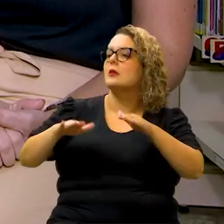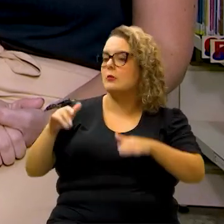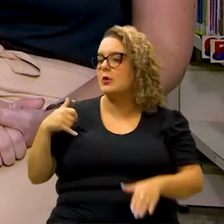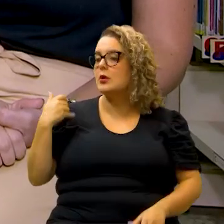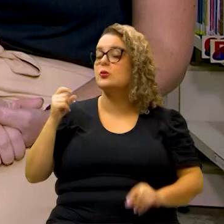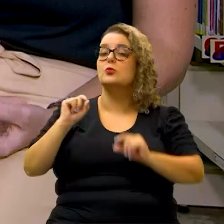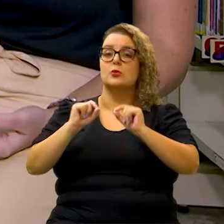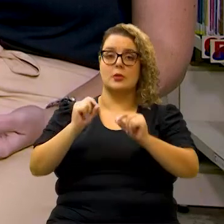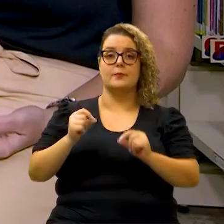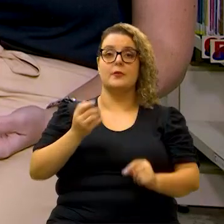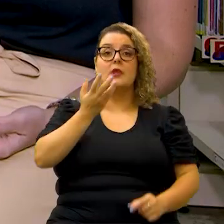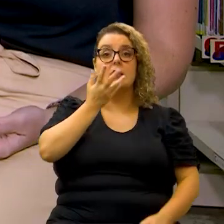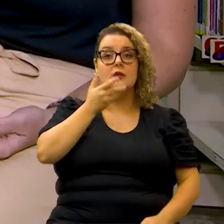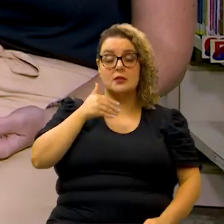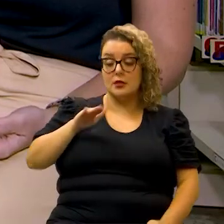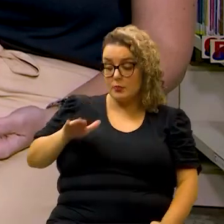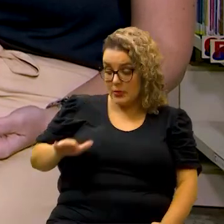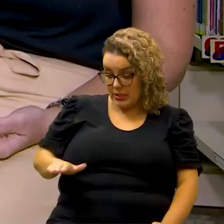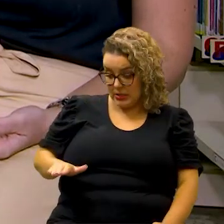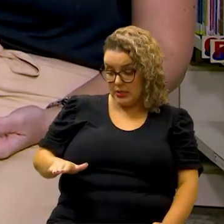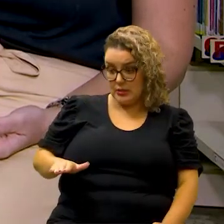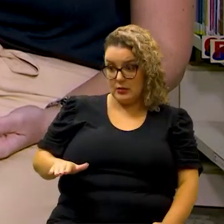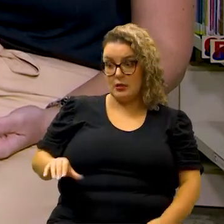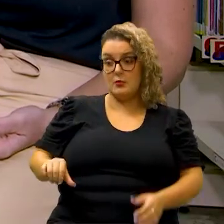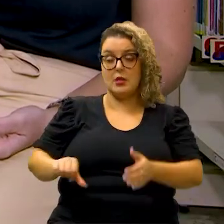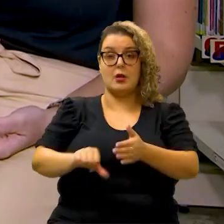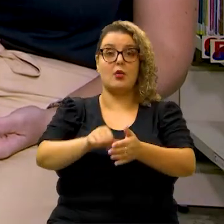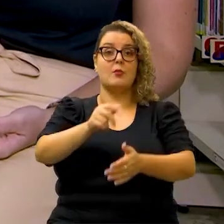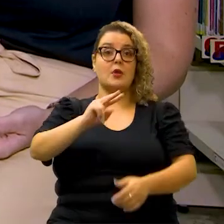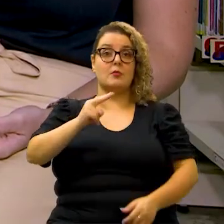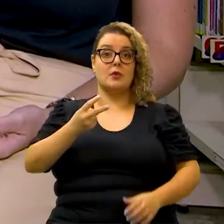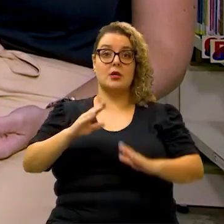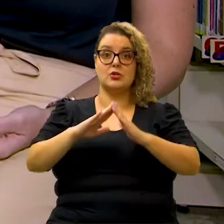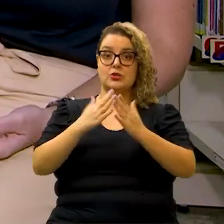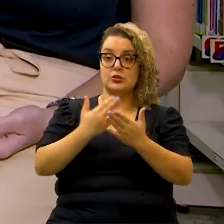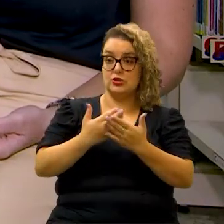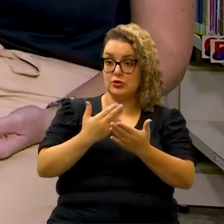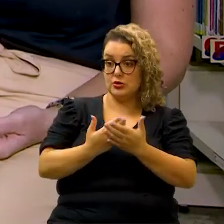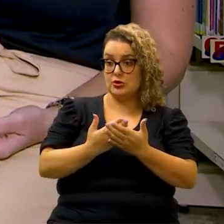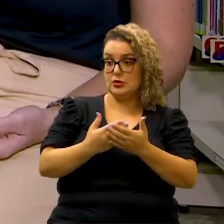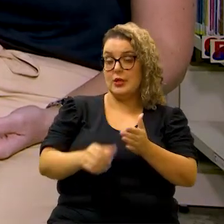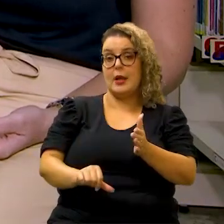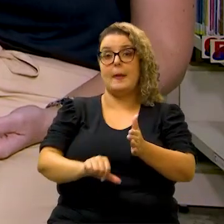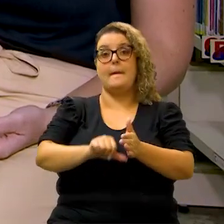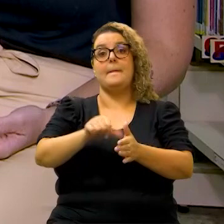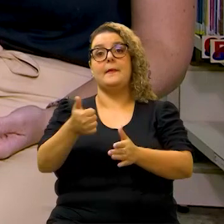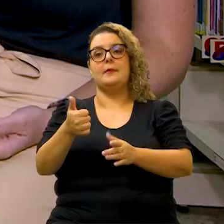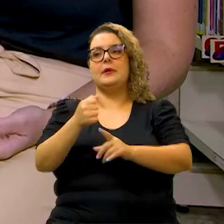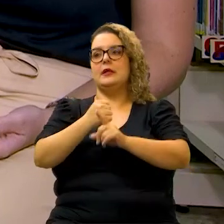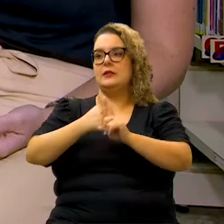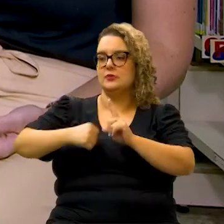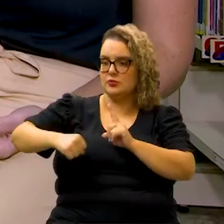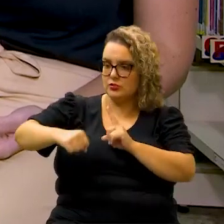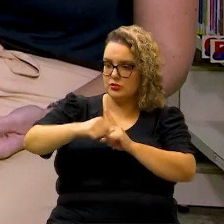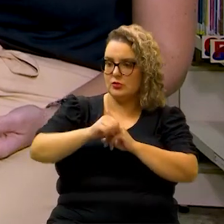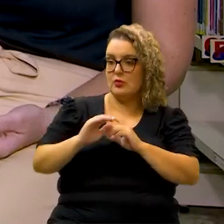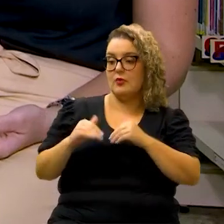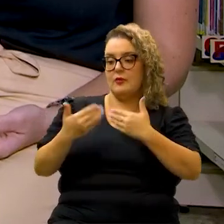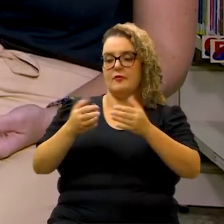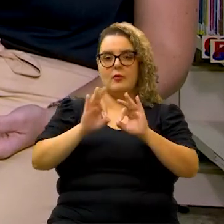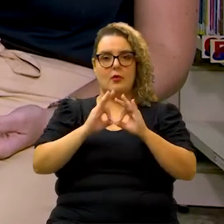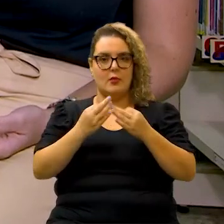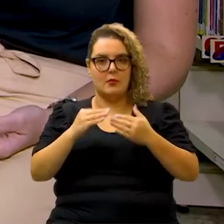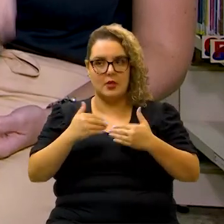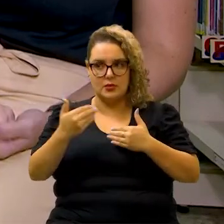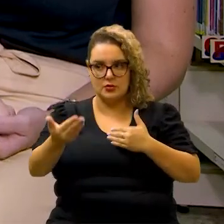da idade, em que sentido? A criança mais nova geralmente está vindo pela primeira vez para a escola, é a primeira sociedade,